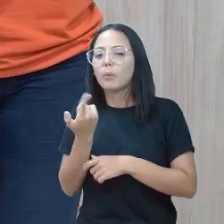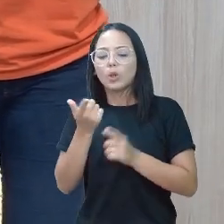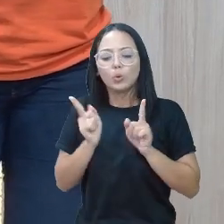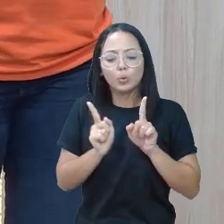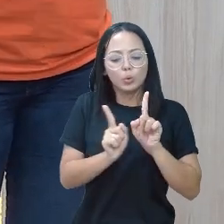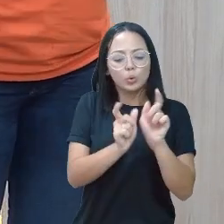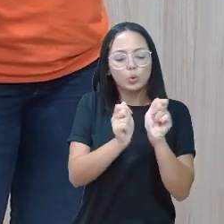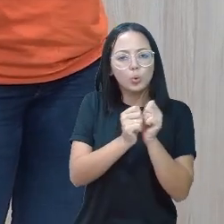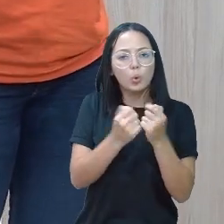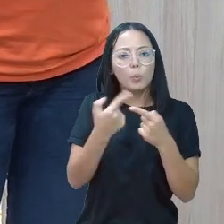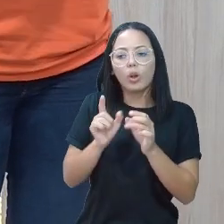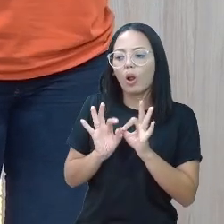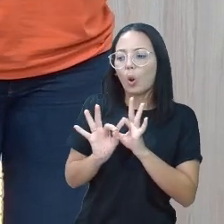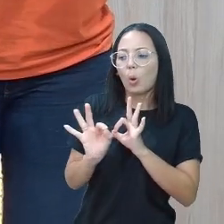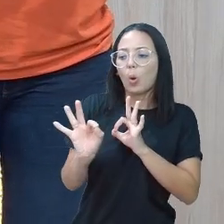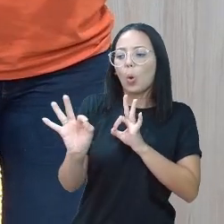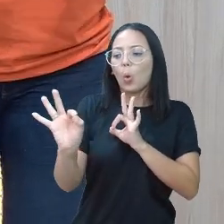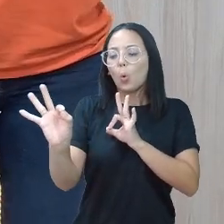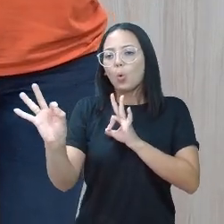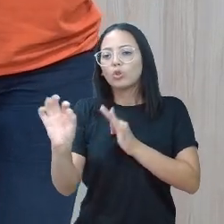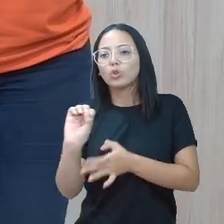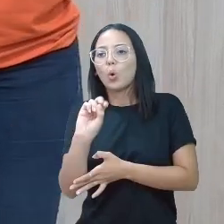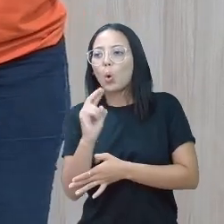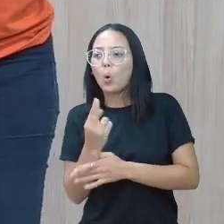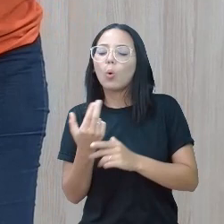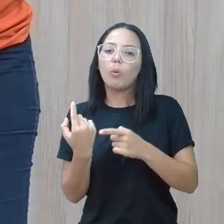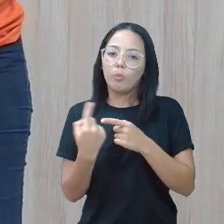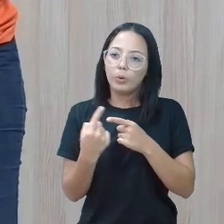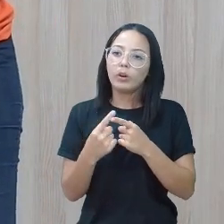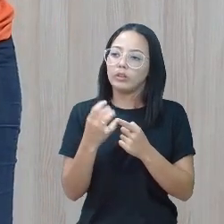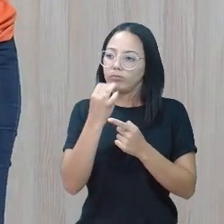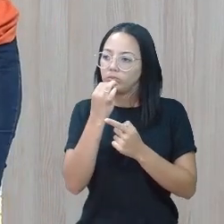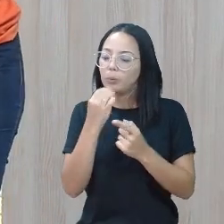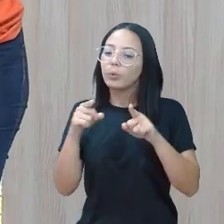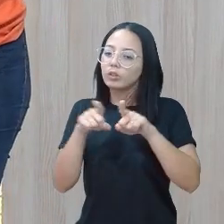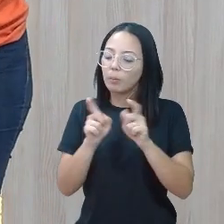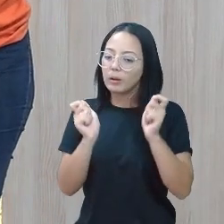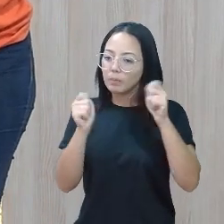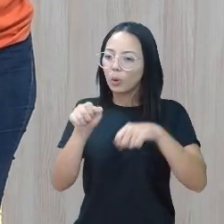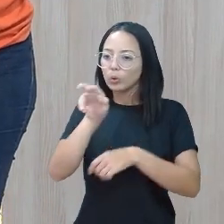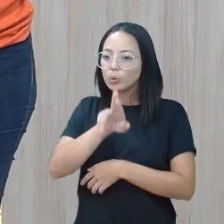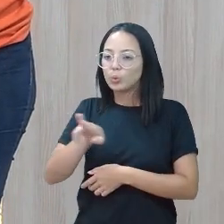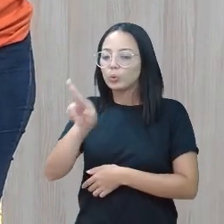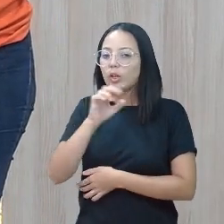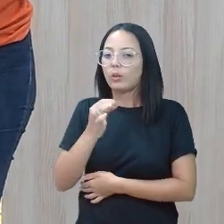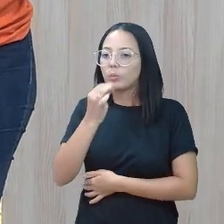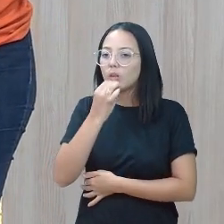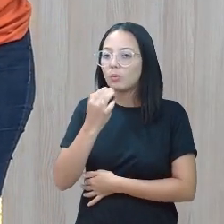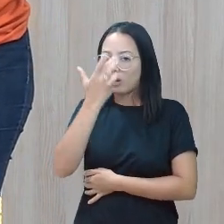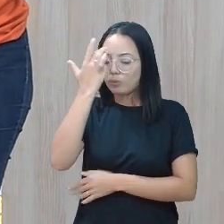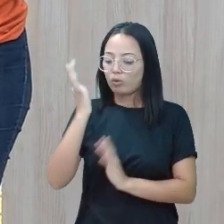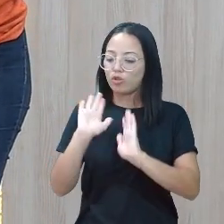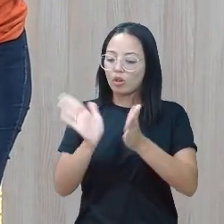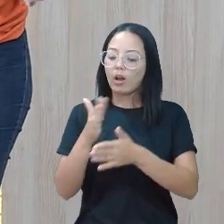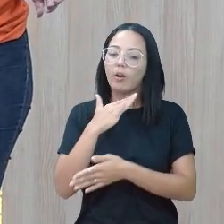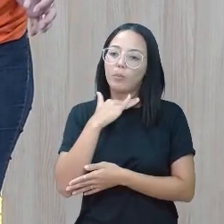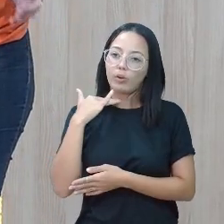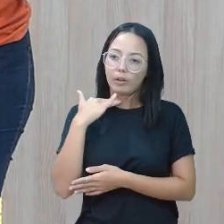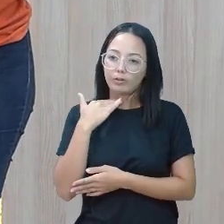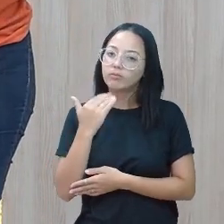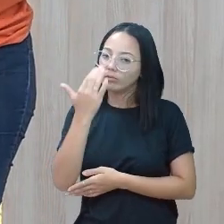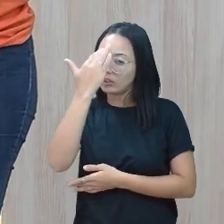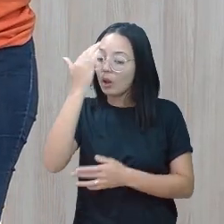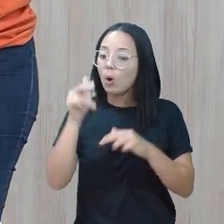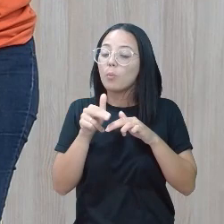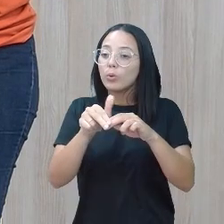nós porque ele está longe, ou então também pode ser usado quando a pessoa faleceu, tá bom? Então